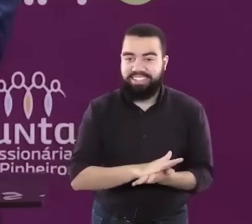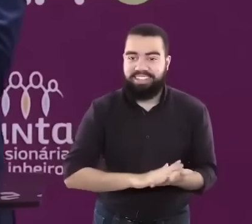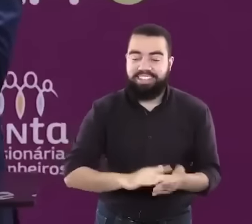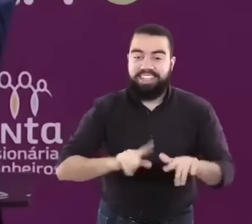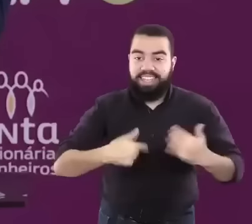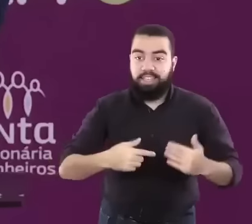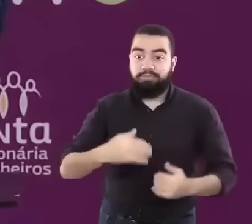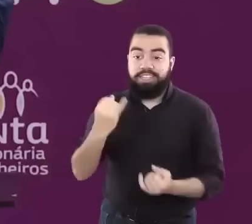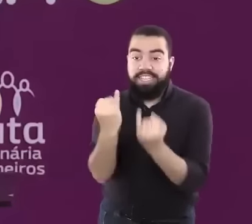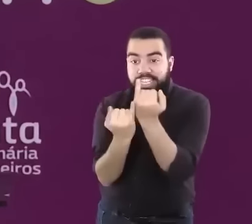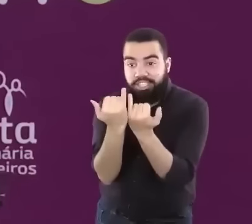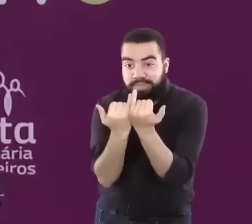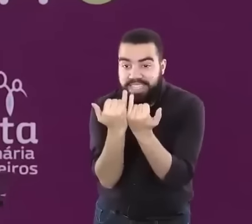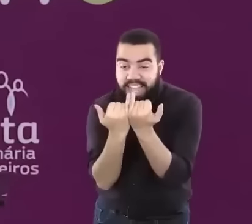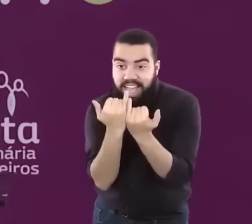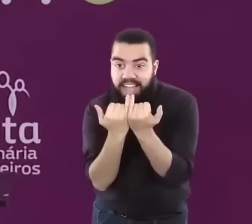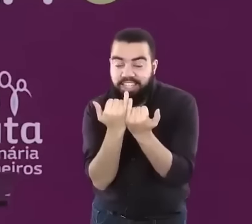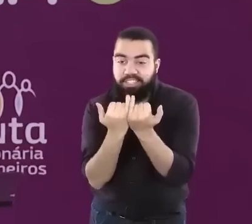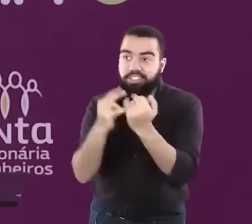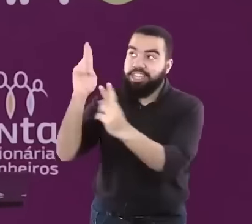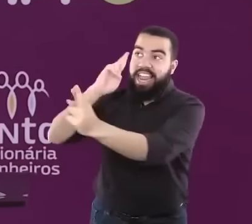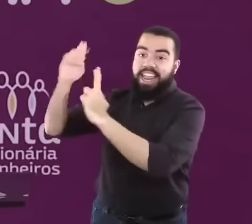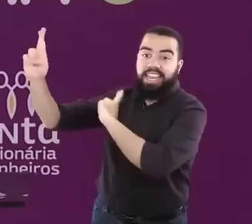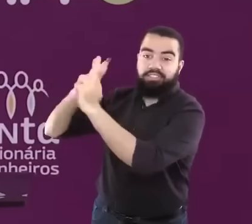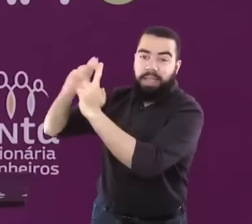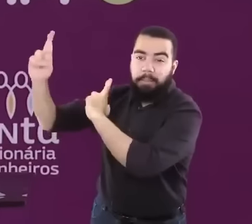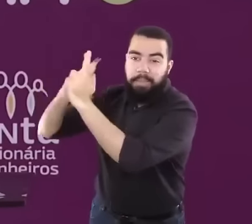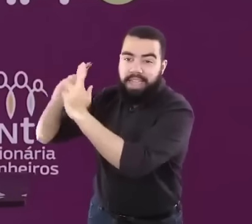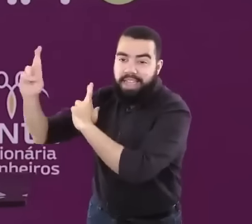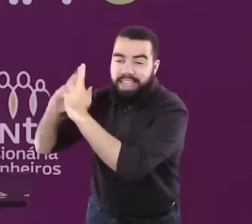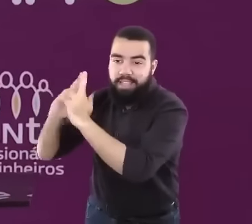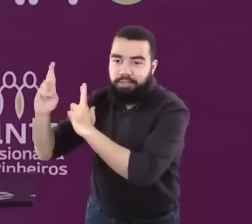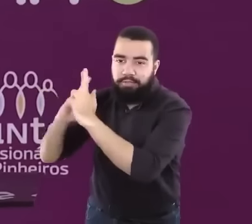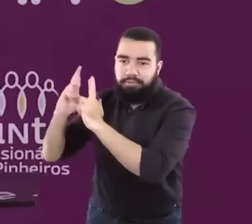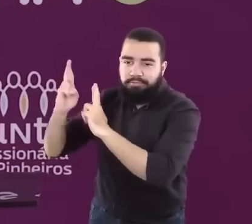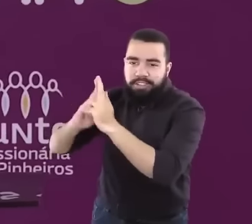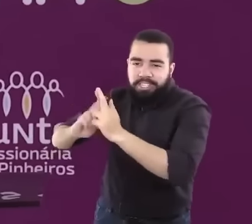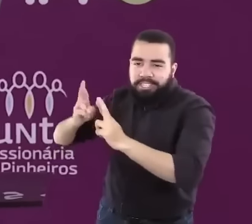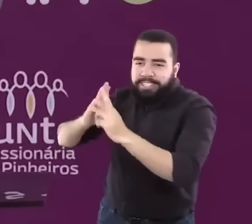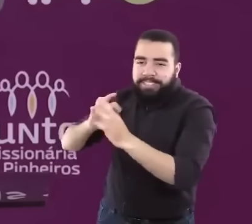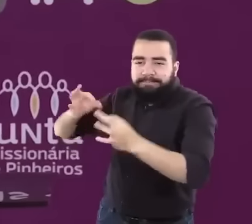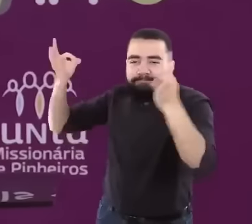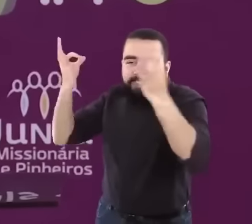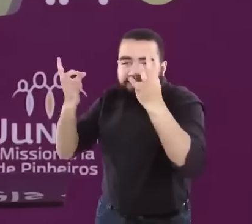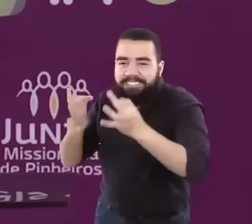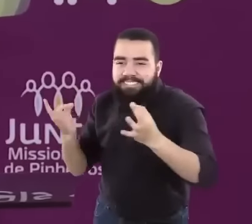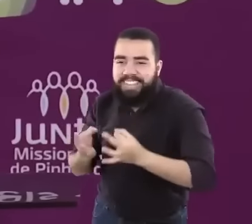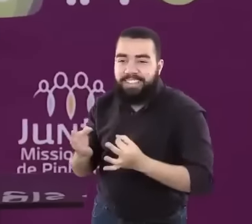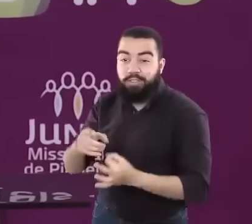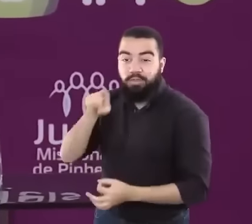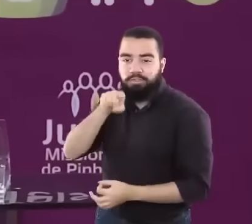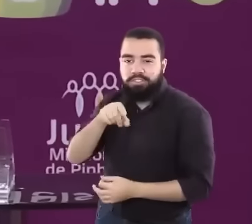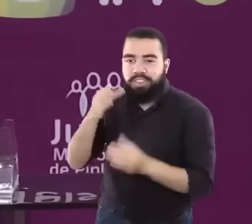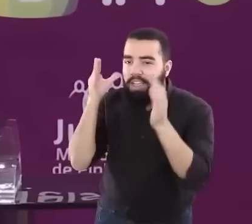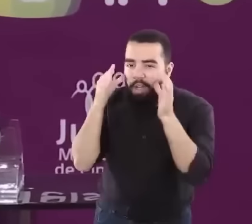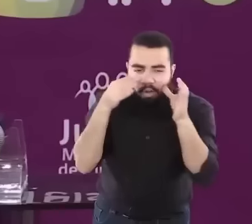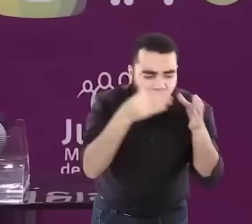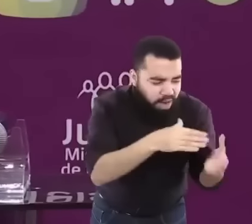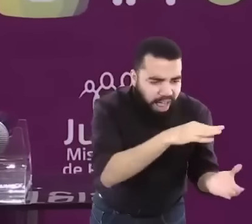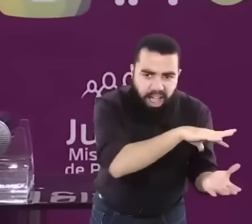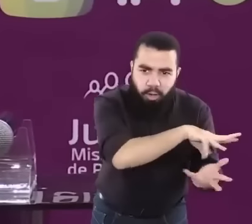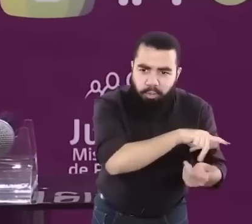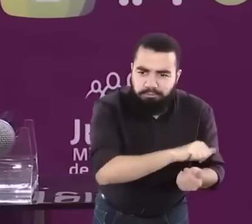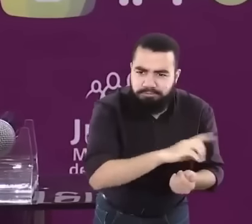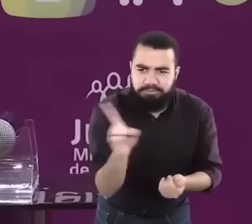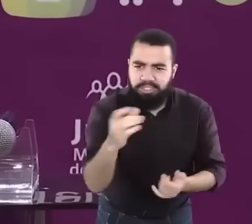sua intimidade com Deus o seu relacionamento com Deus mas você não vai ficar olhando para essas coisas sofrendo por causa